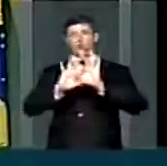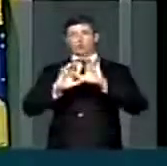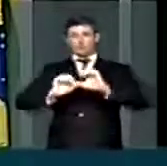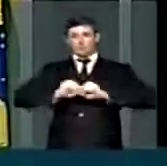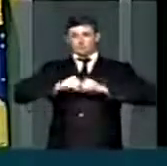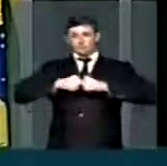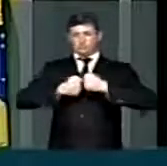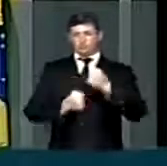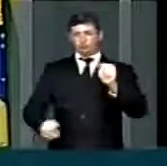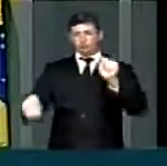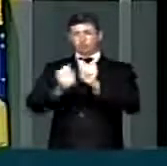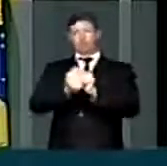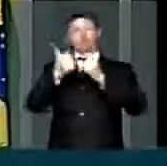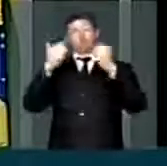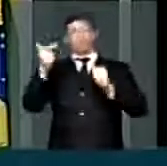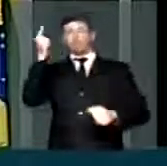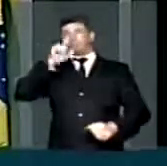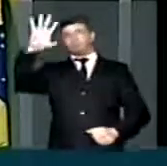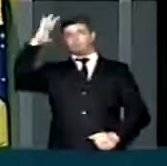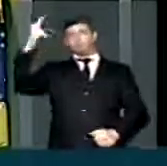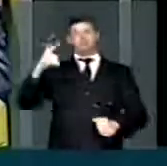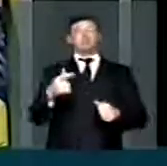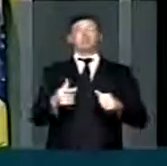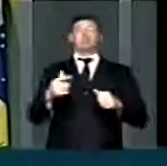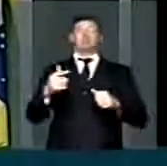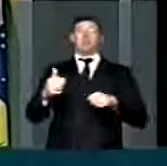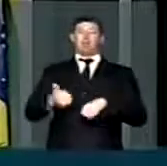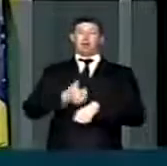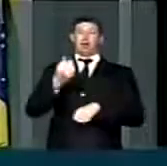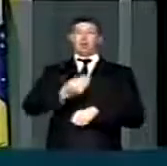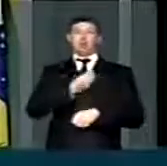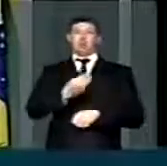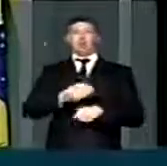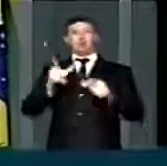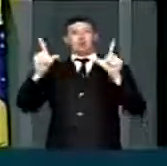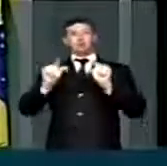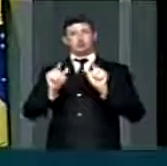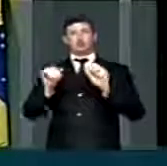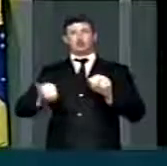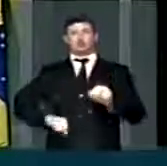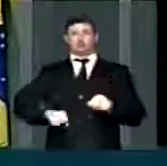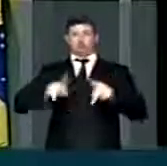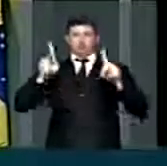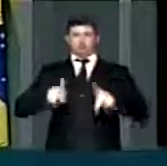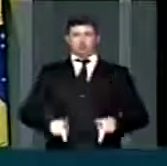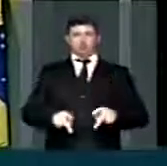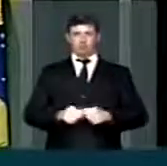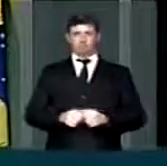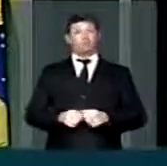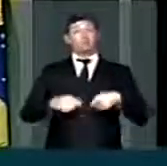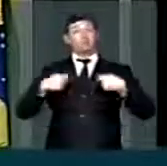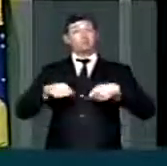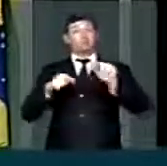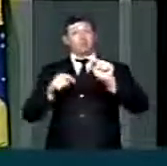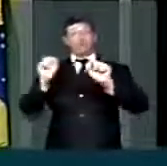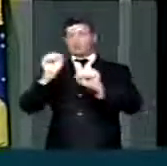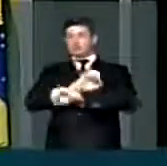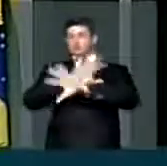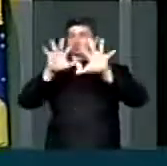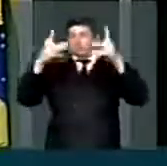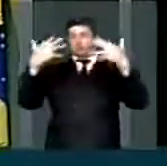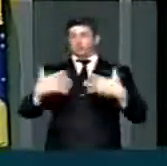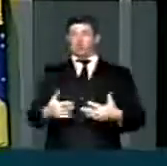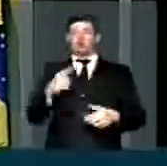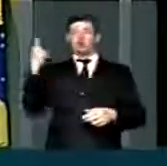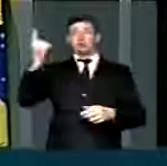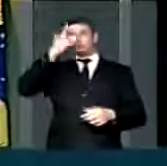saída para esse grande sofrimento da população. O que precisa é deixar claro que todas